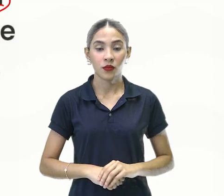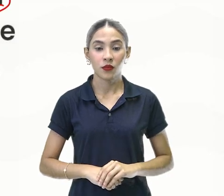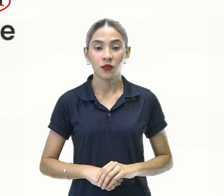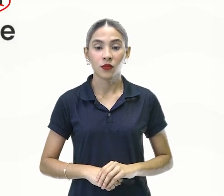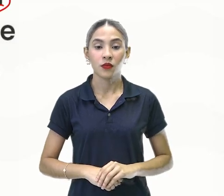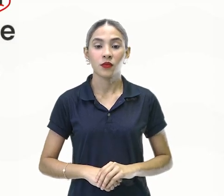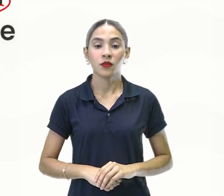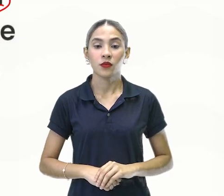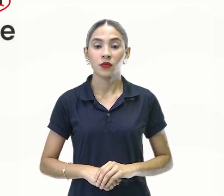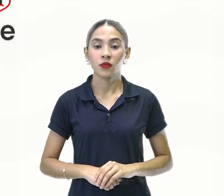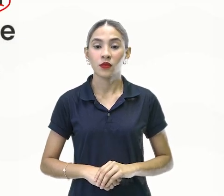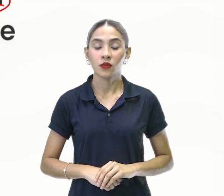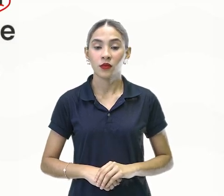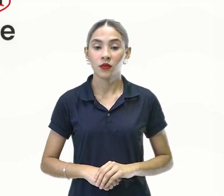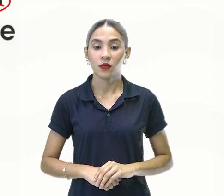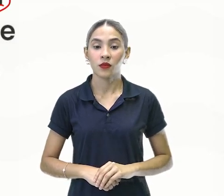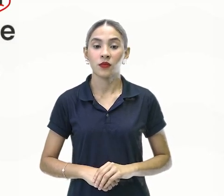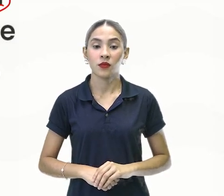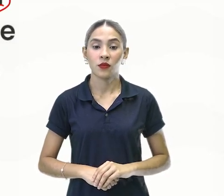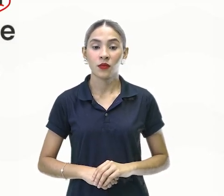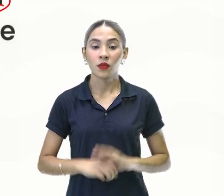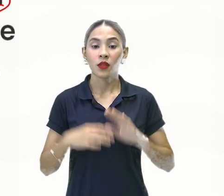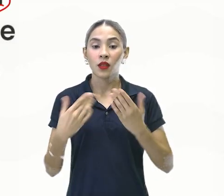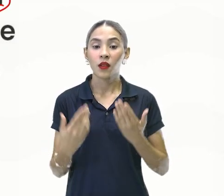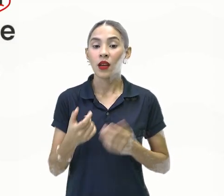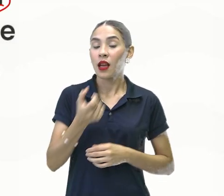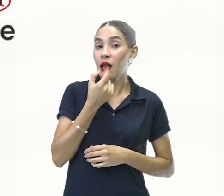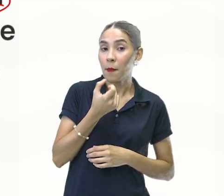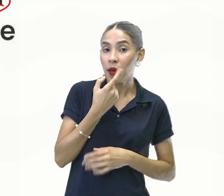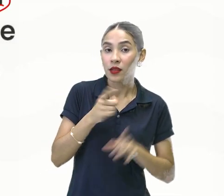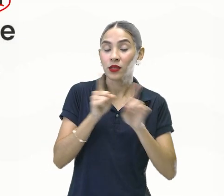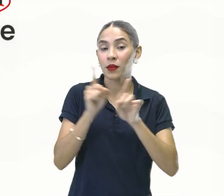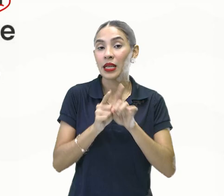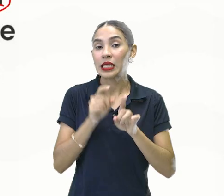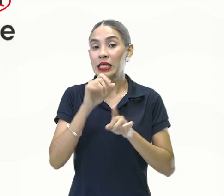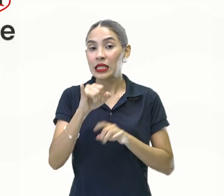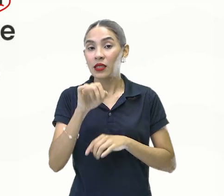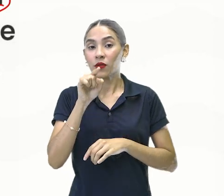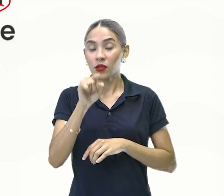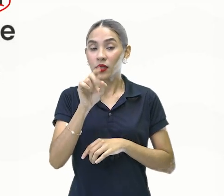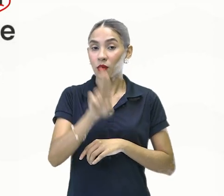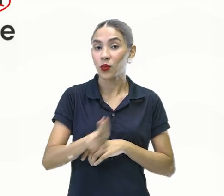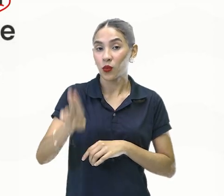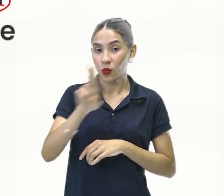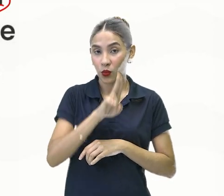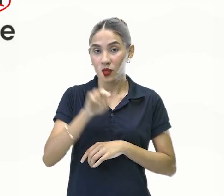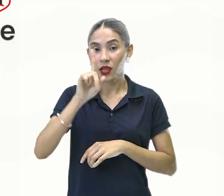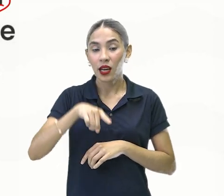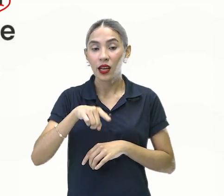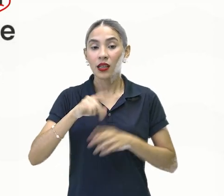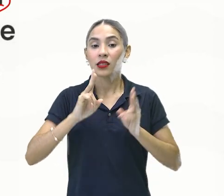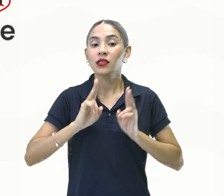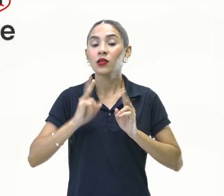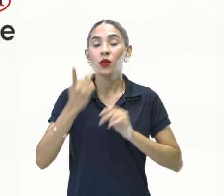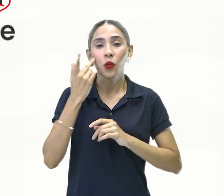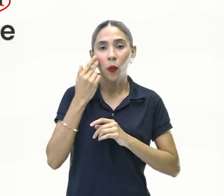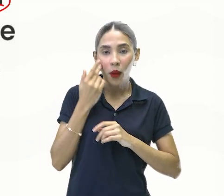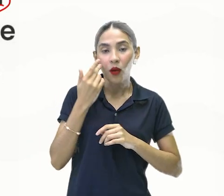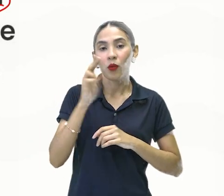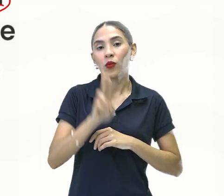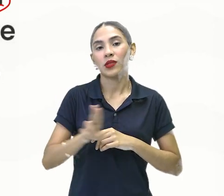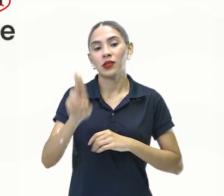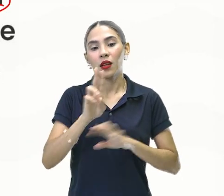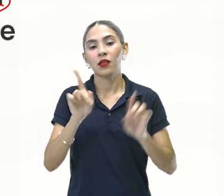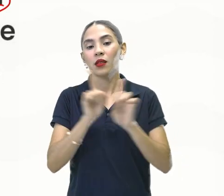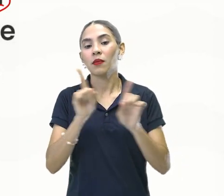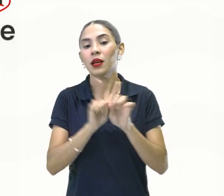aches, or menstrual cramps. Então, esse remédio, né, quando que nós utilizamos? ele é normalmente